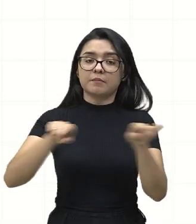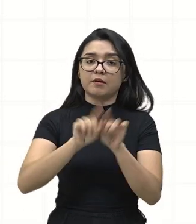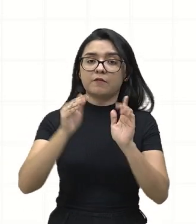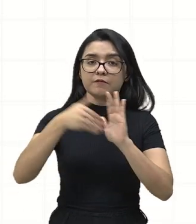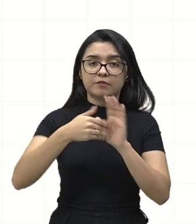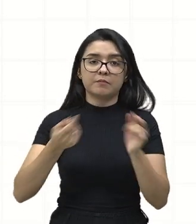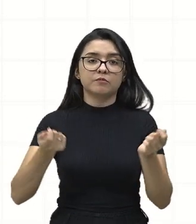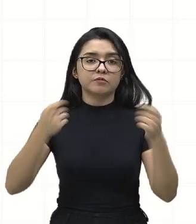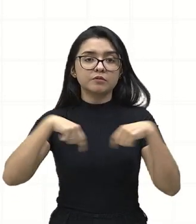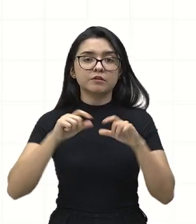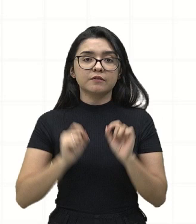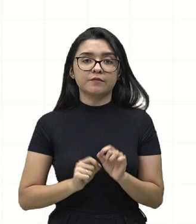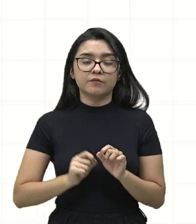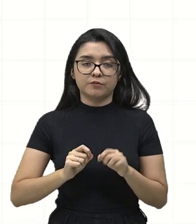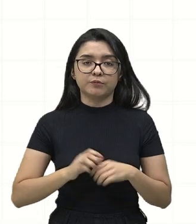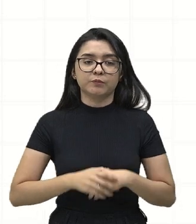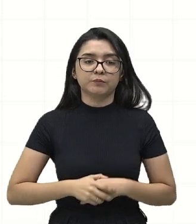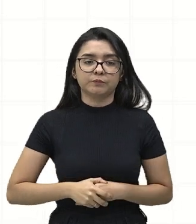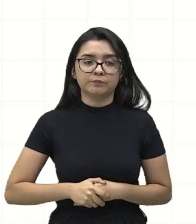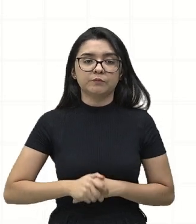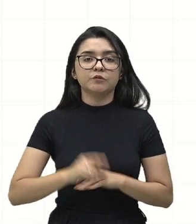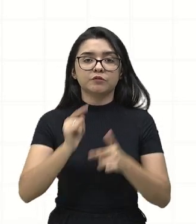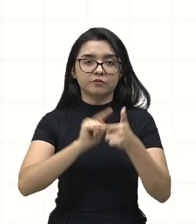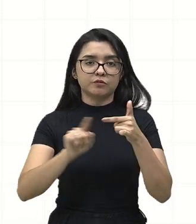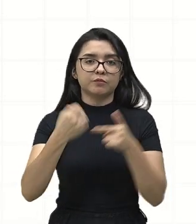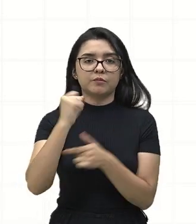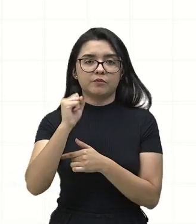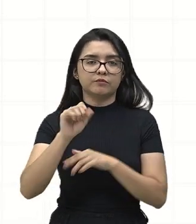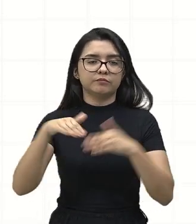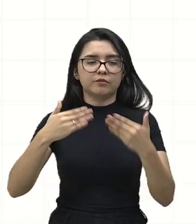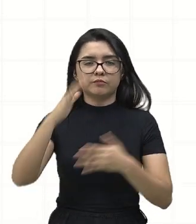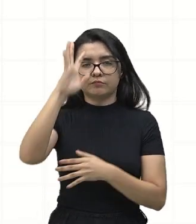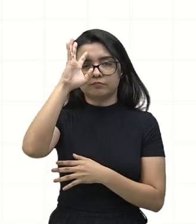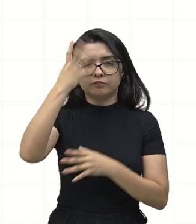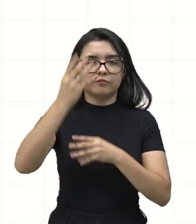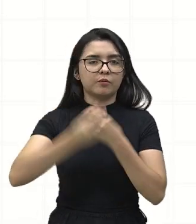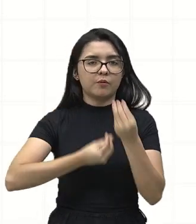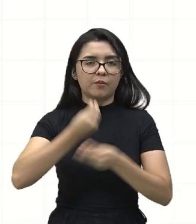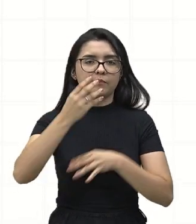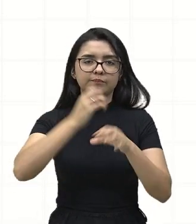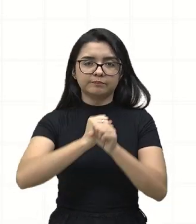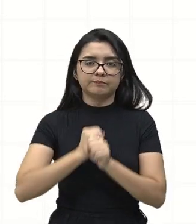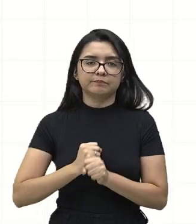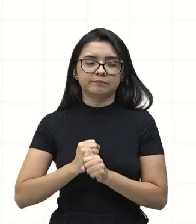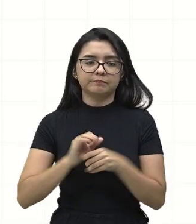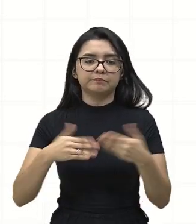é divisível por 8. Vamos resolver. Olha só.